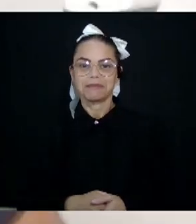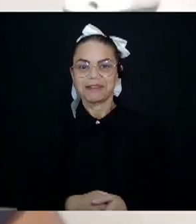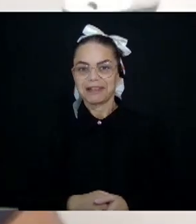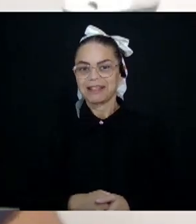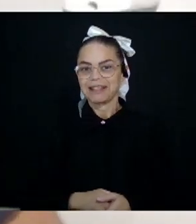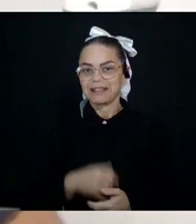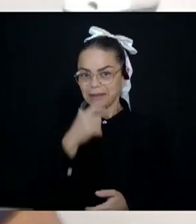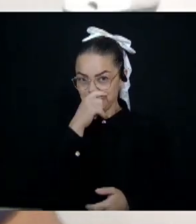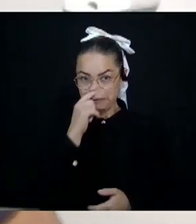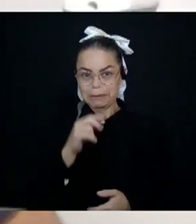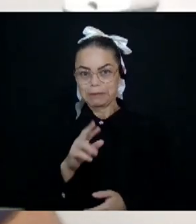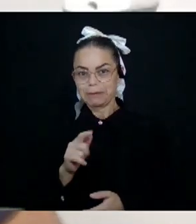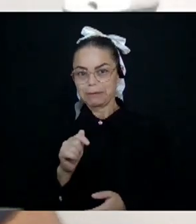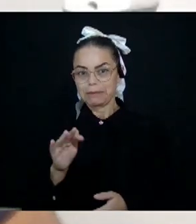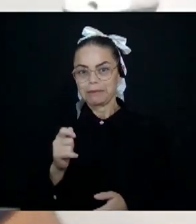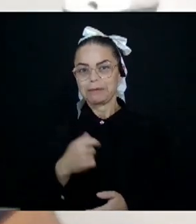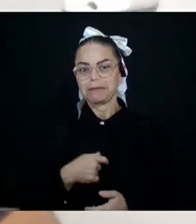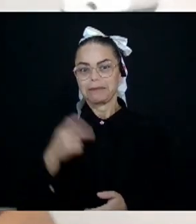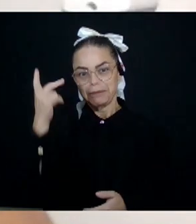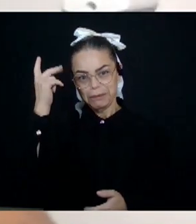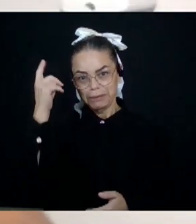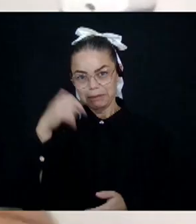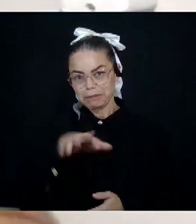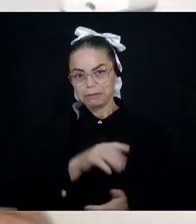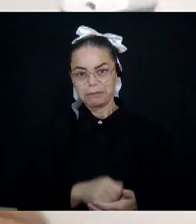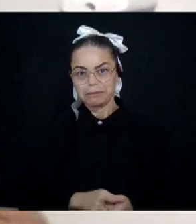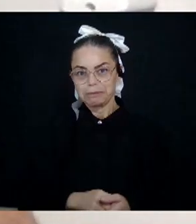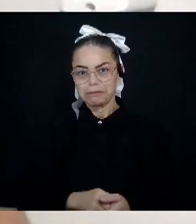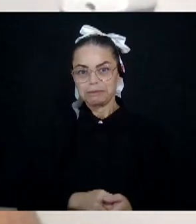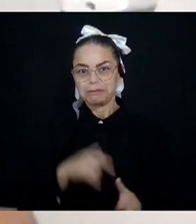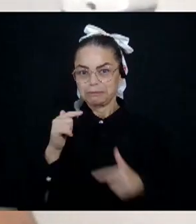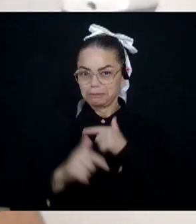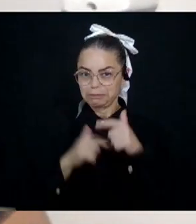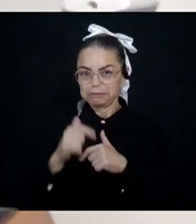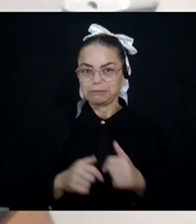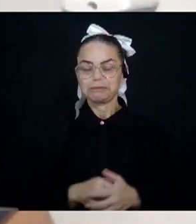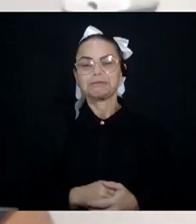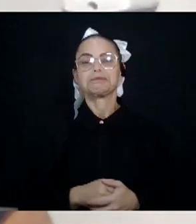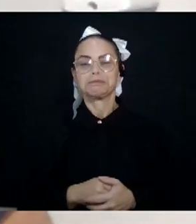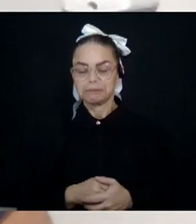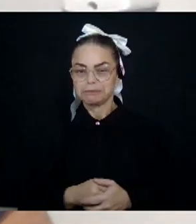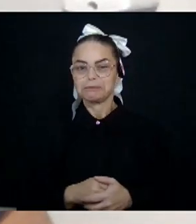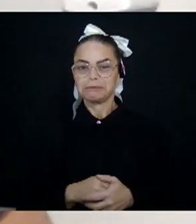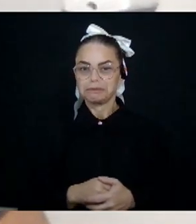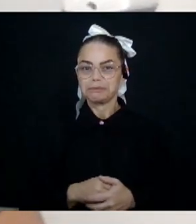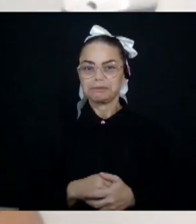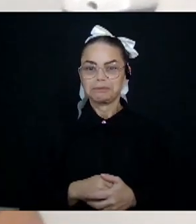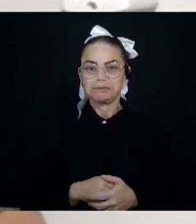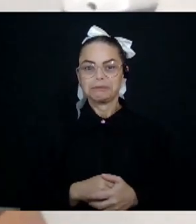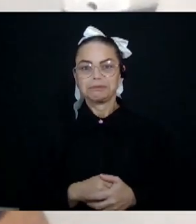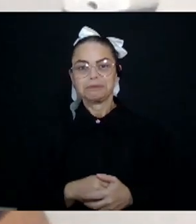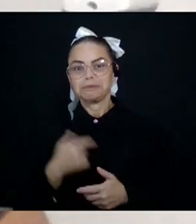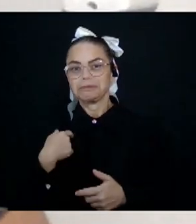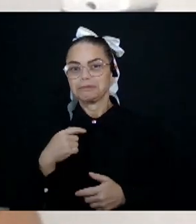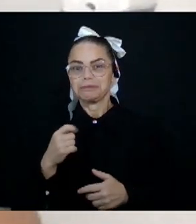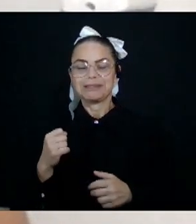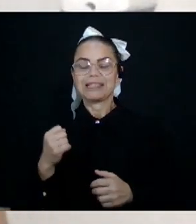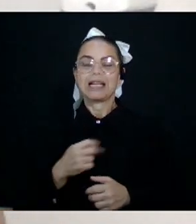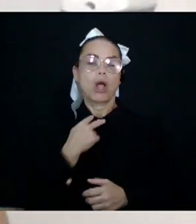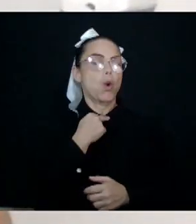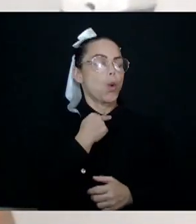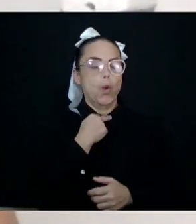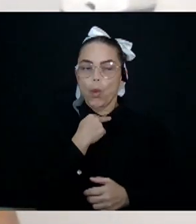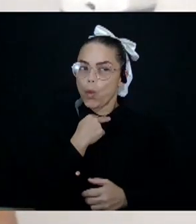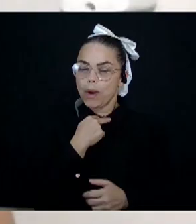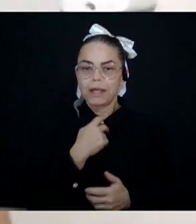Então, Roberto, geralmente quando eu vou trabalhar, geralmente os eventos que eu faço trabalhando, né? Então é uma correria muito grande.